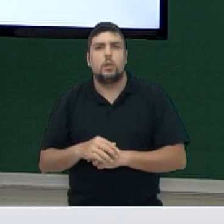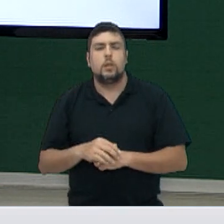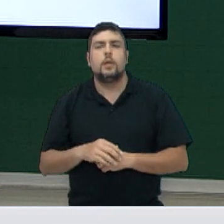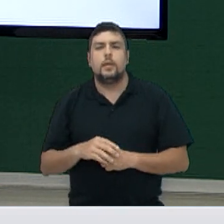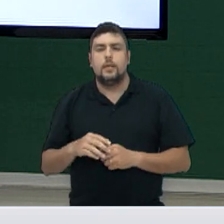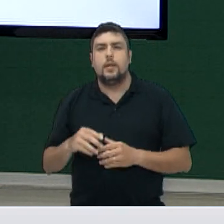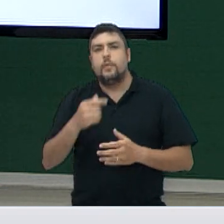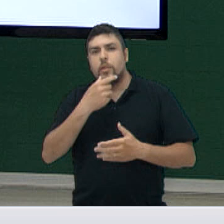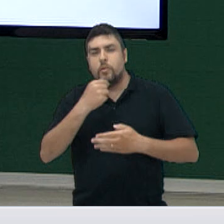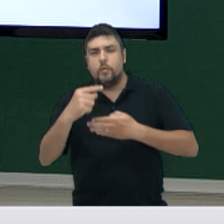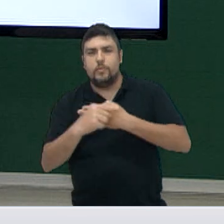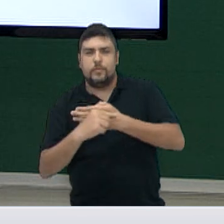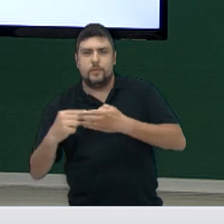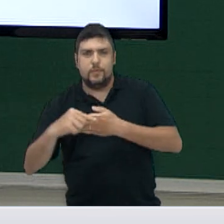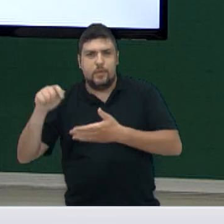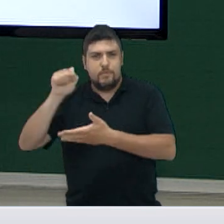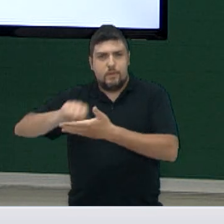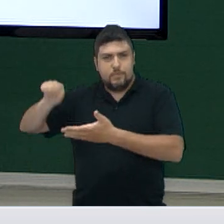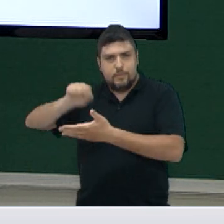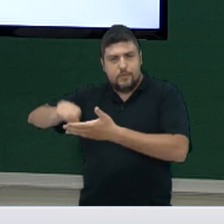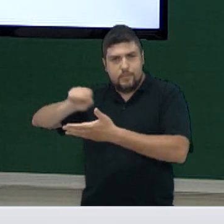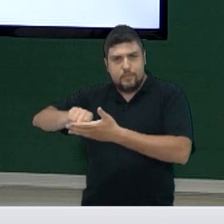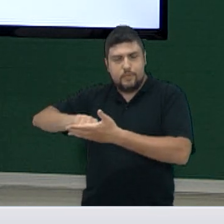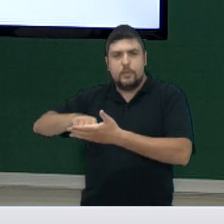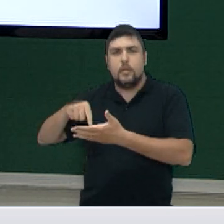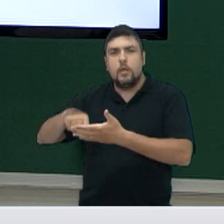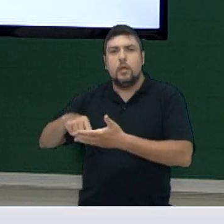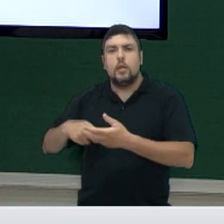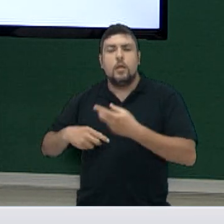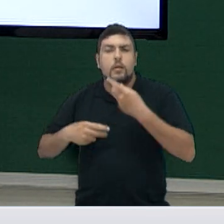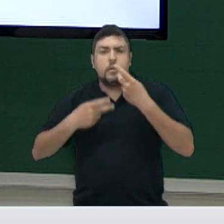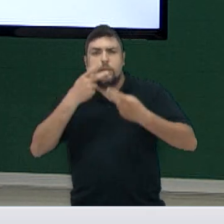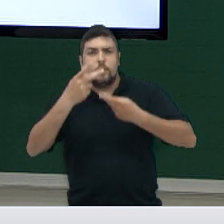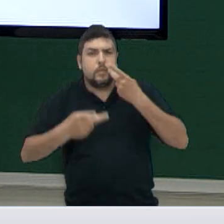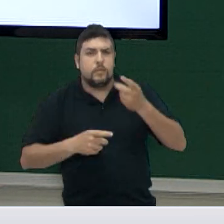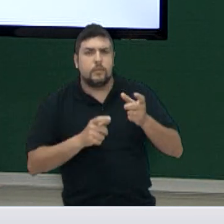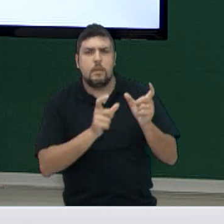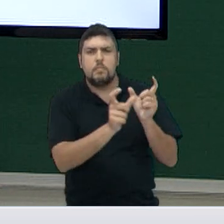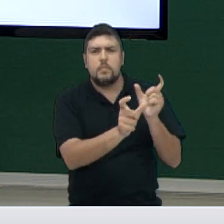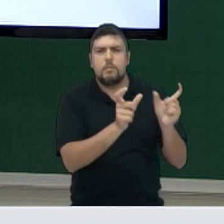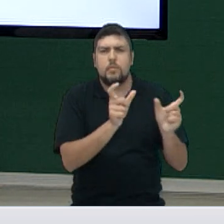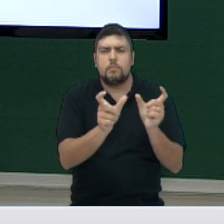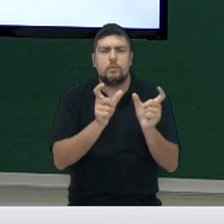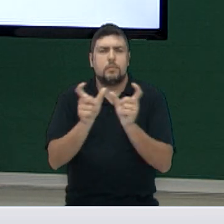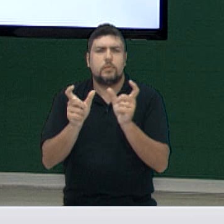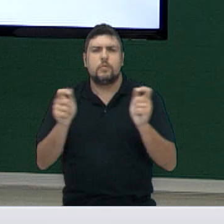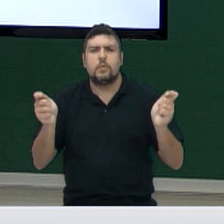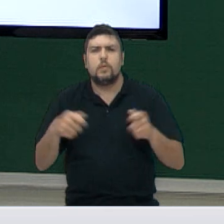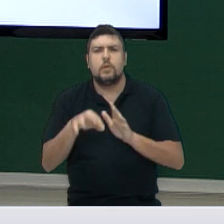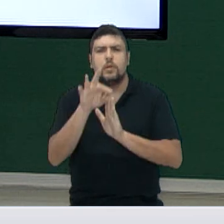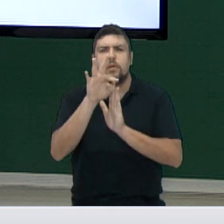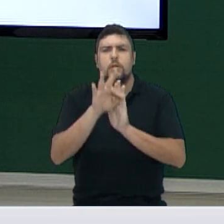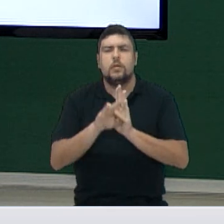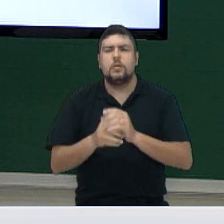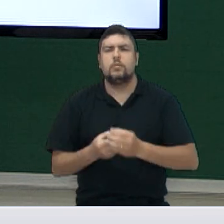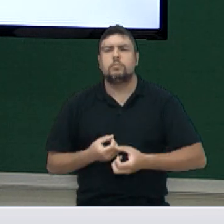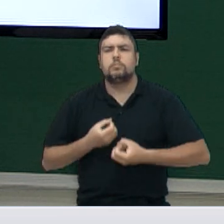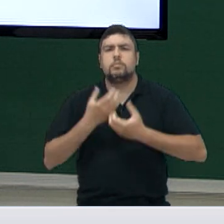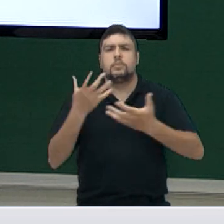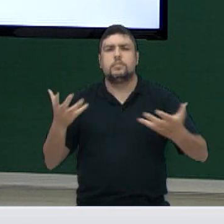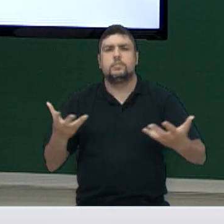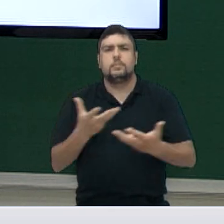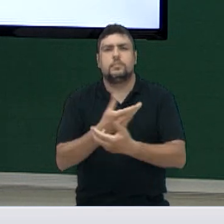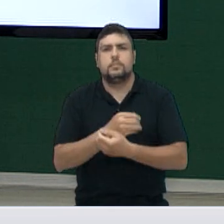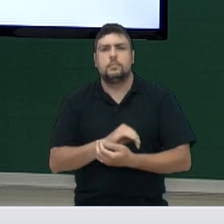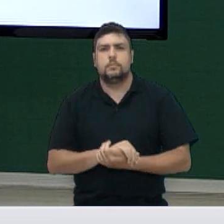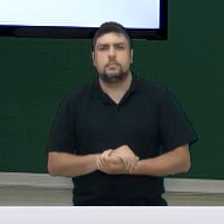gente que, e brincando com as palavras, a gente pode produzir lindos textos. Agora nós vamos ler